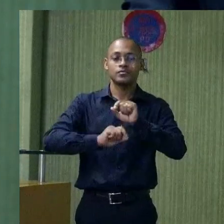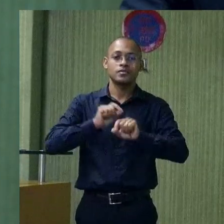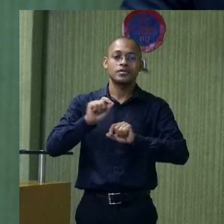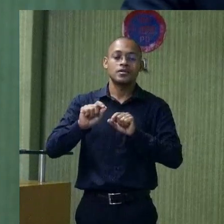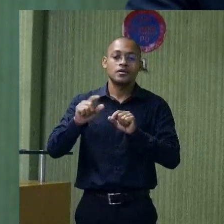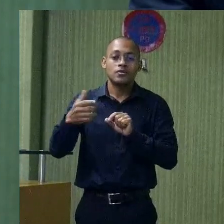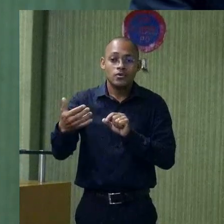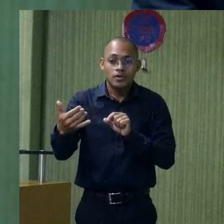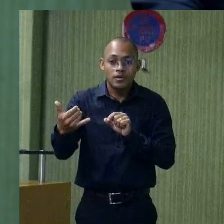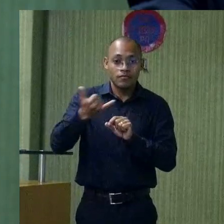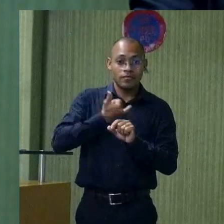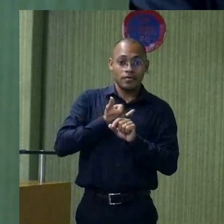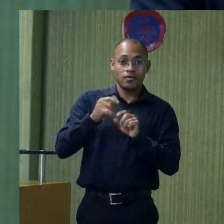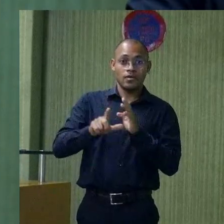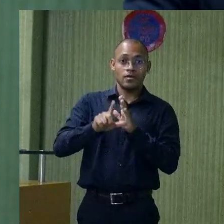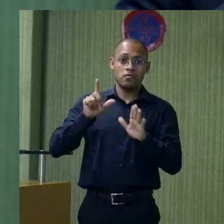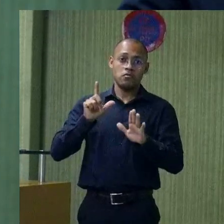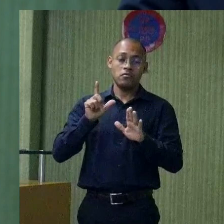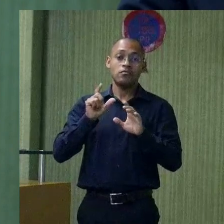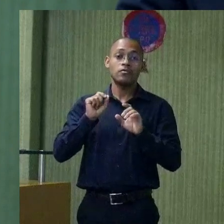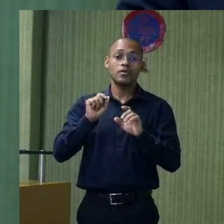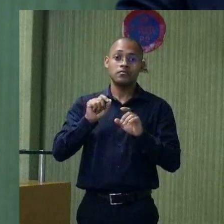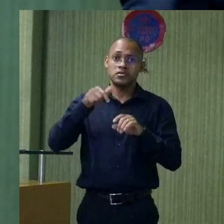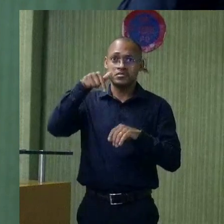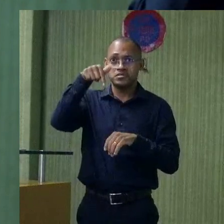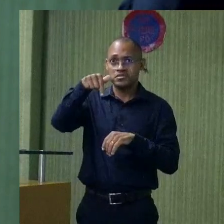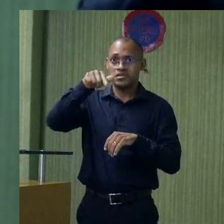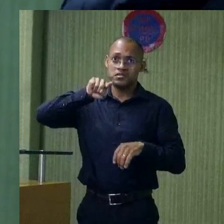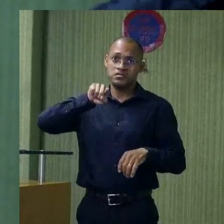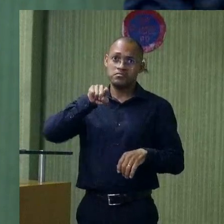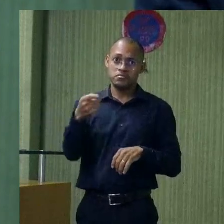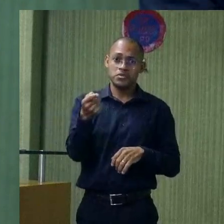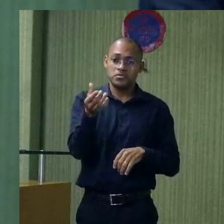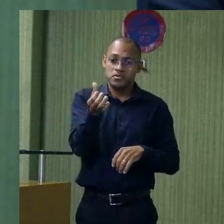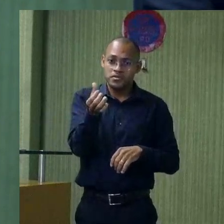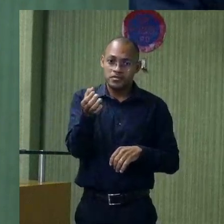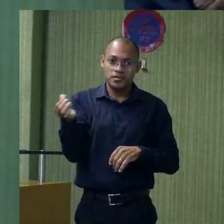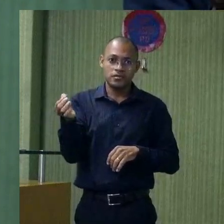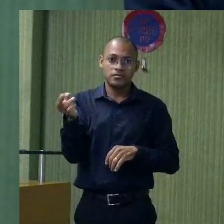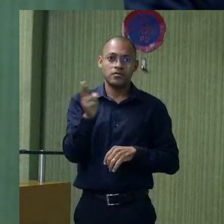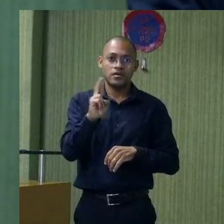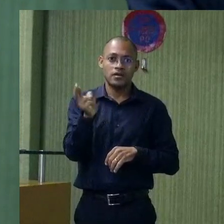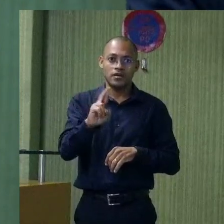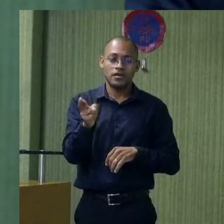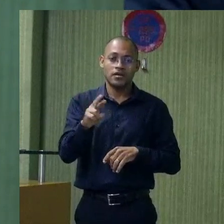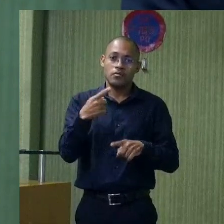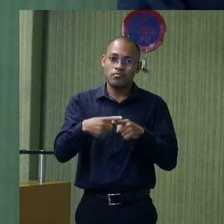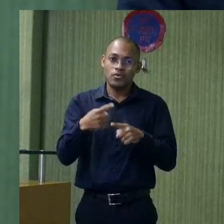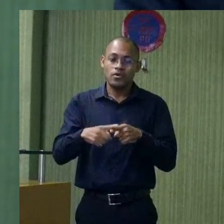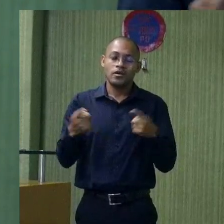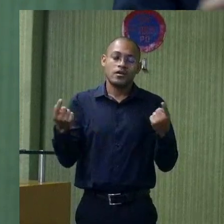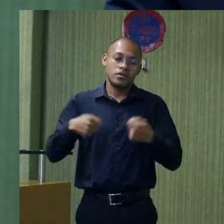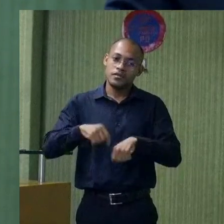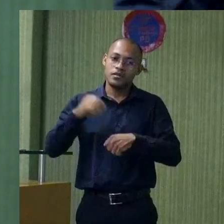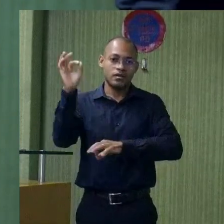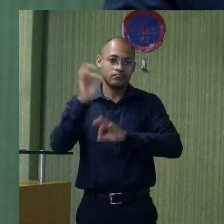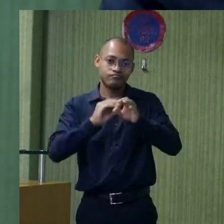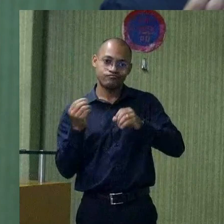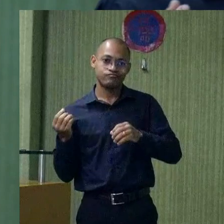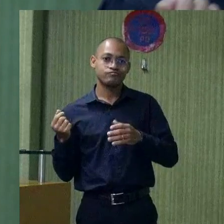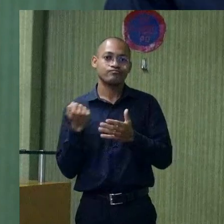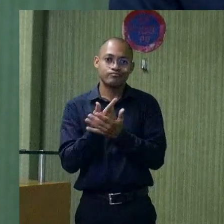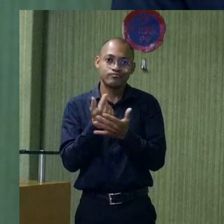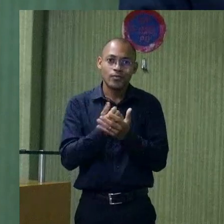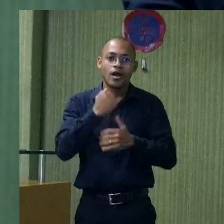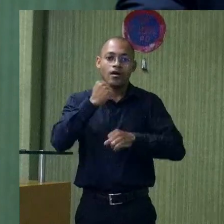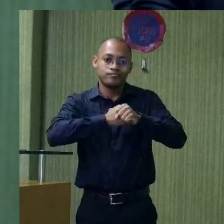pelo pdde foi 7600 que pro tamanho do estrago realmente foi insuficiente agora que está